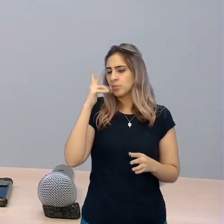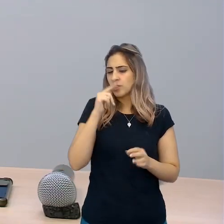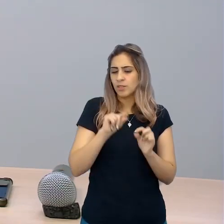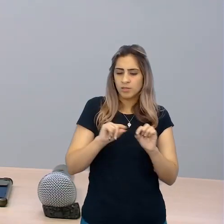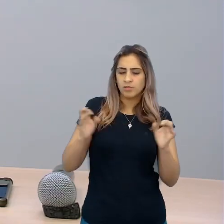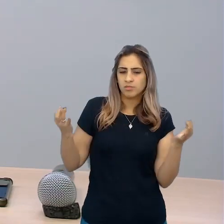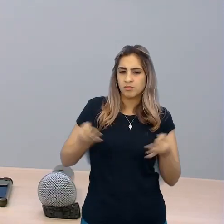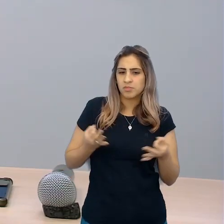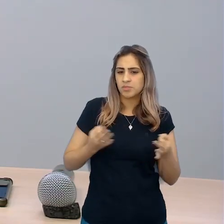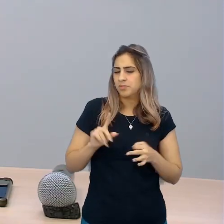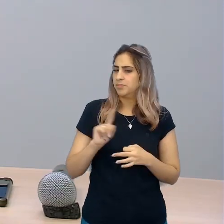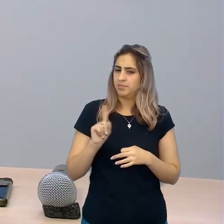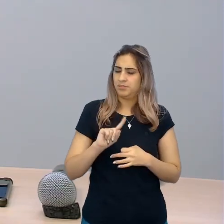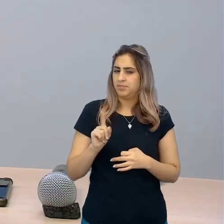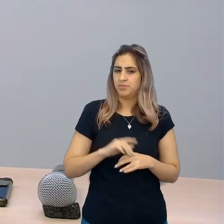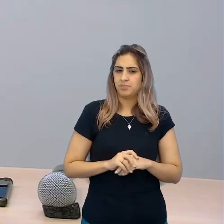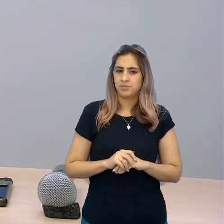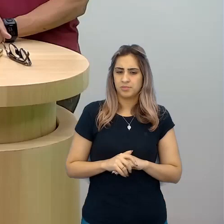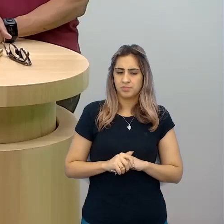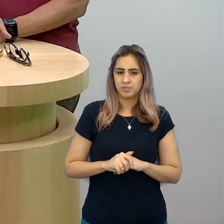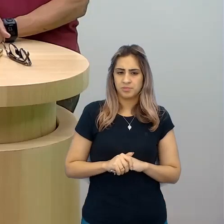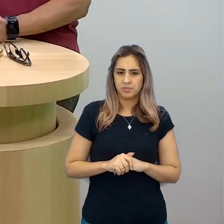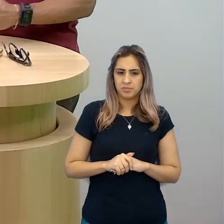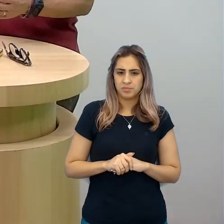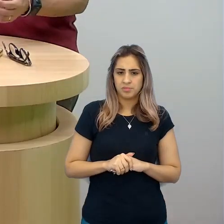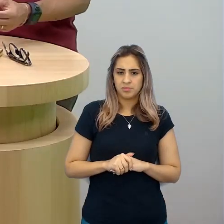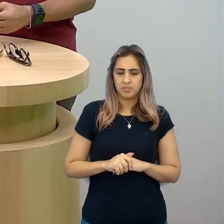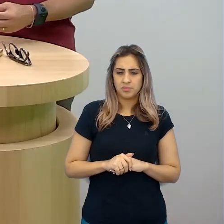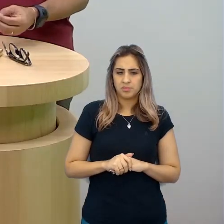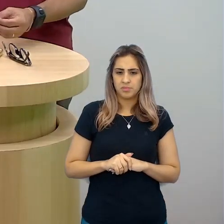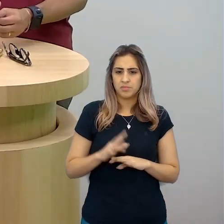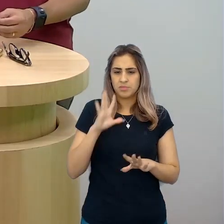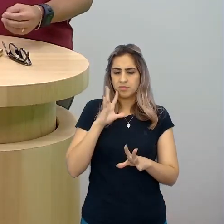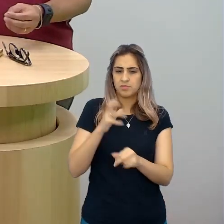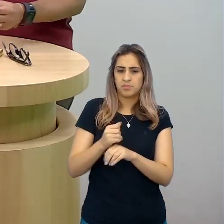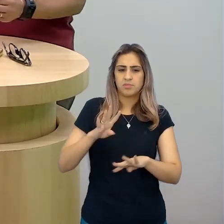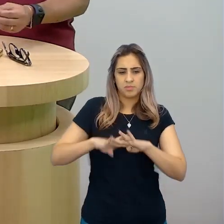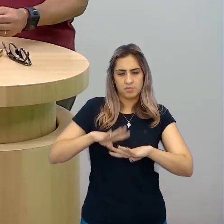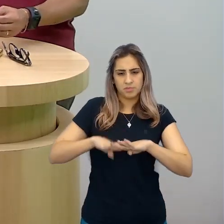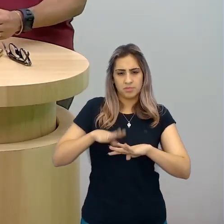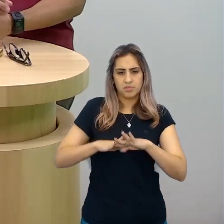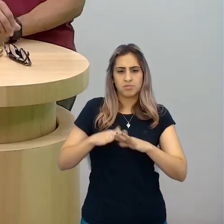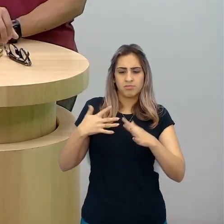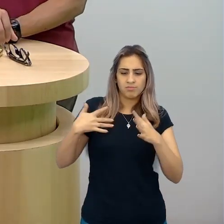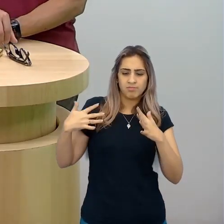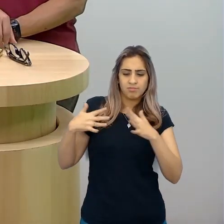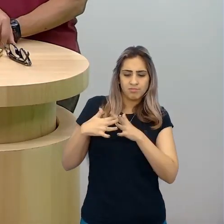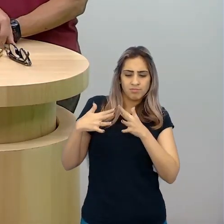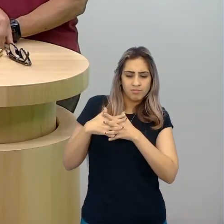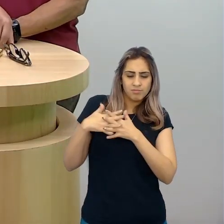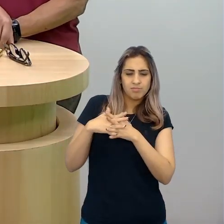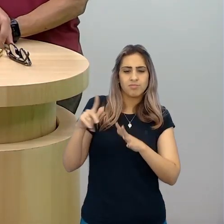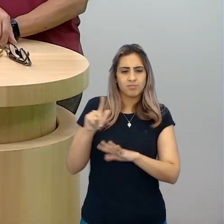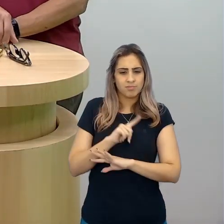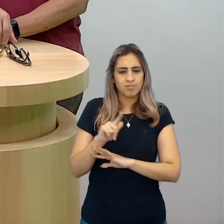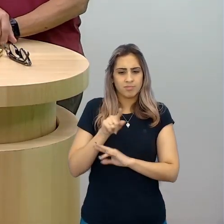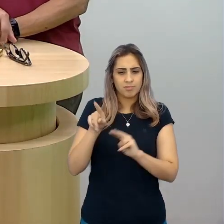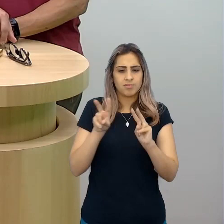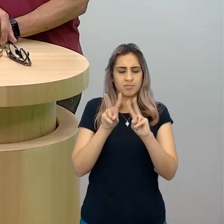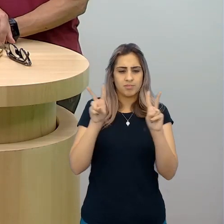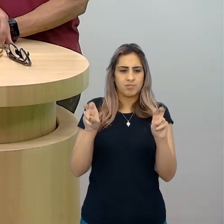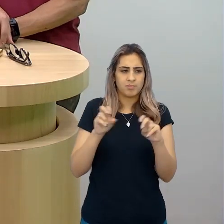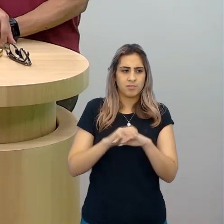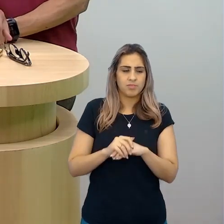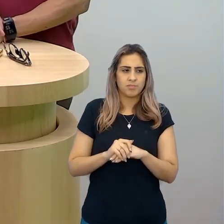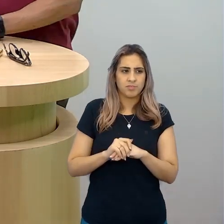alinhado, formando uma reta, né, Osmar? É um tema bastante legal, bastante interessante. Vejo como a matemática ela se encaixa em toda essa questão, né? Isso. E